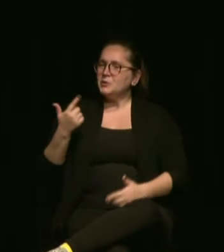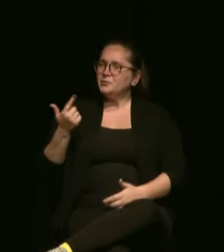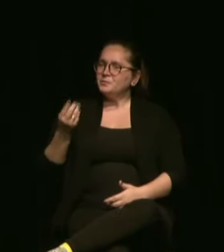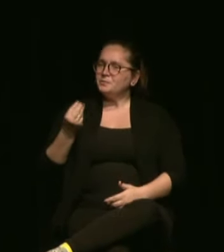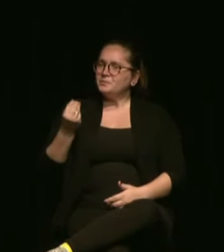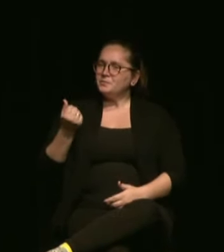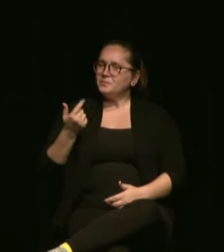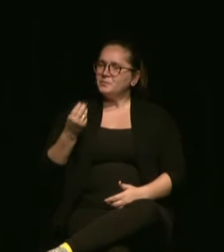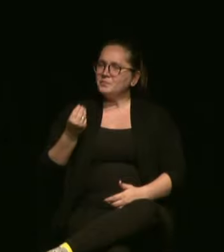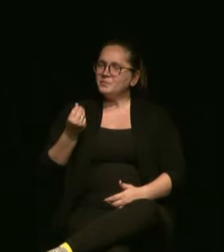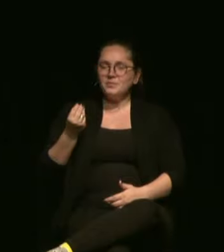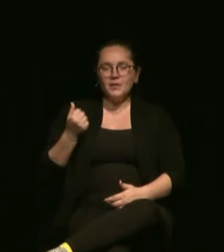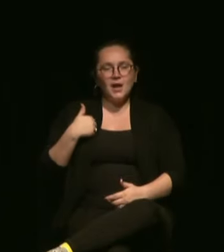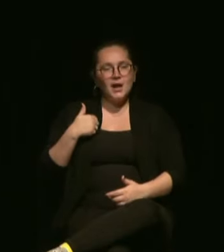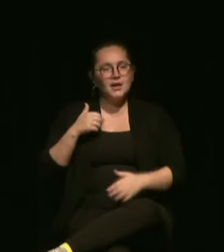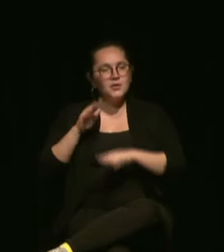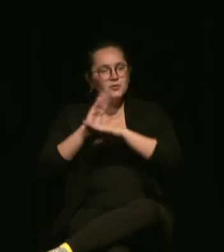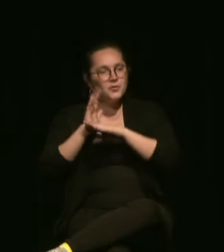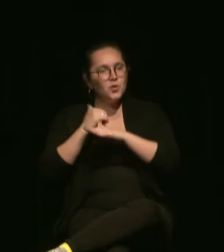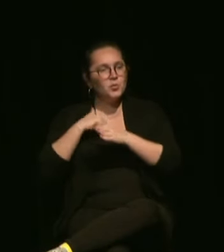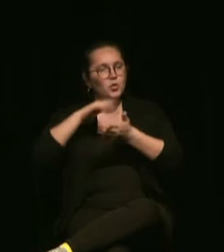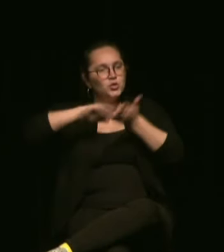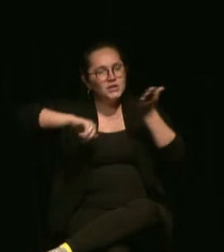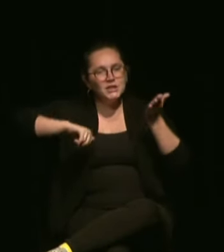ela do filme? Coisa que aconteceu.